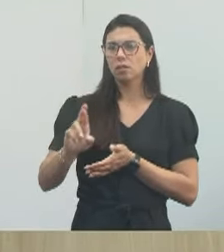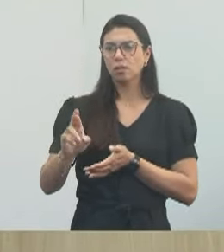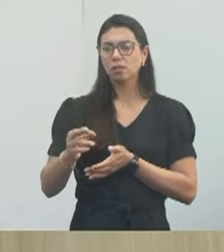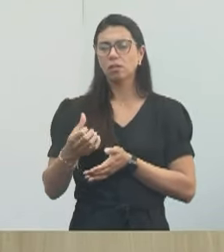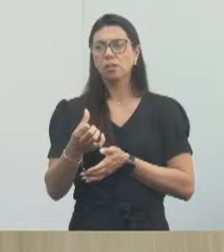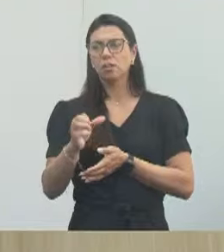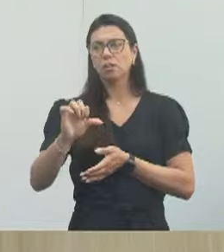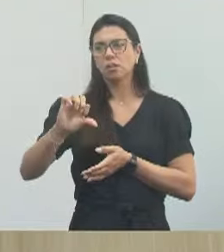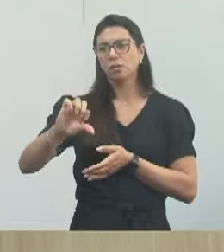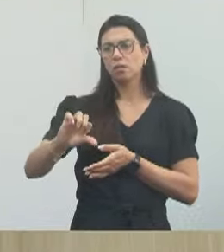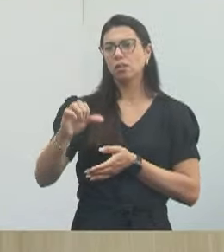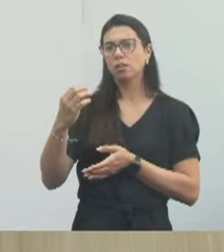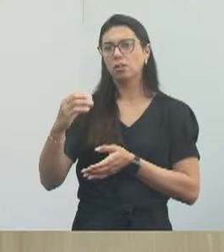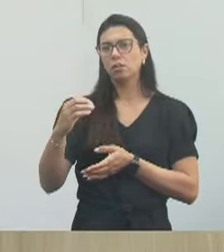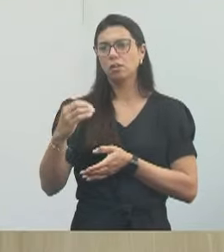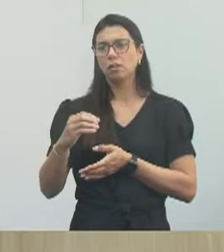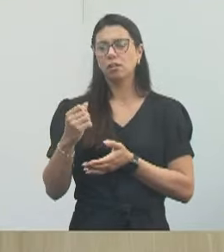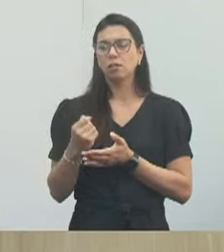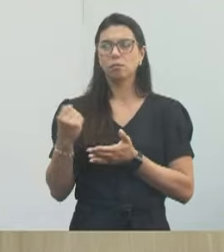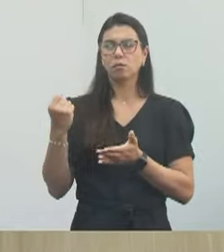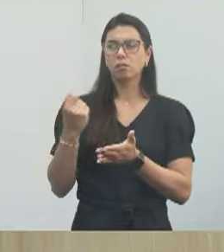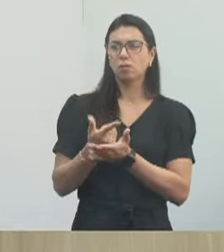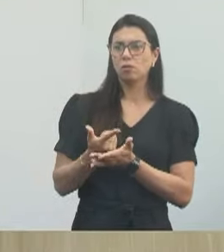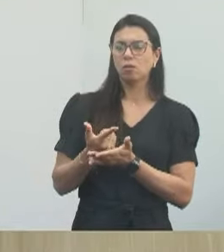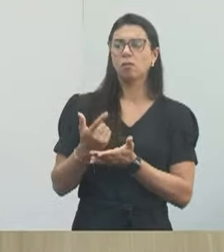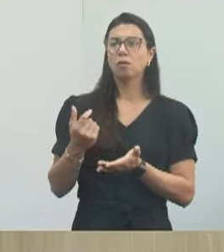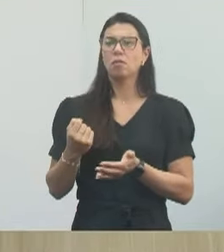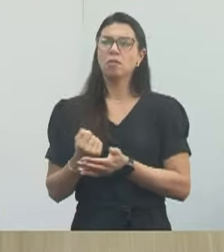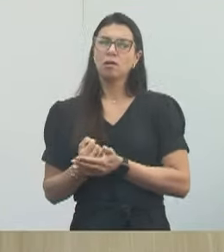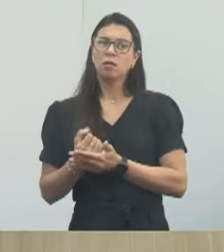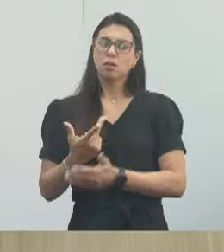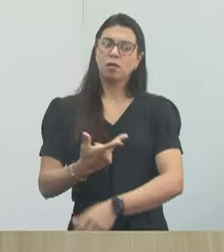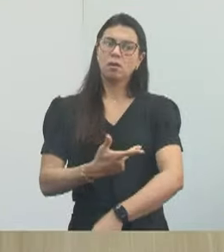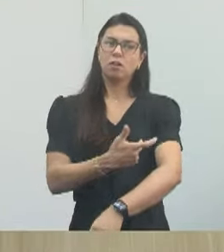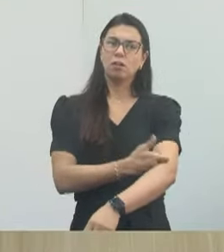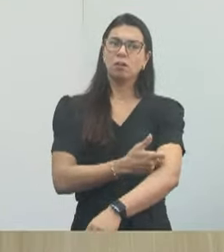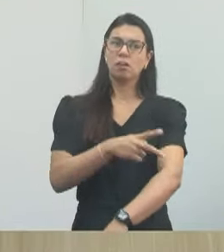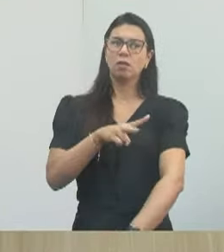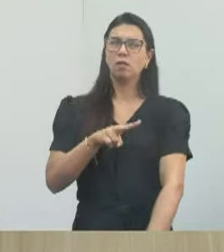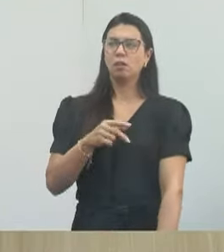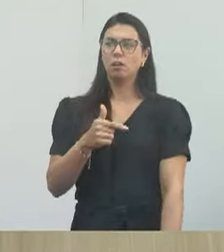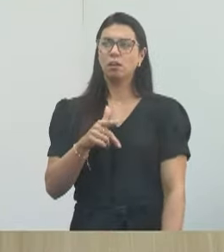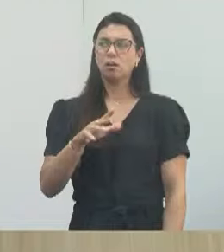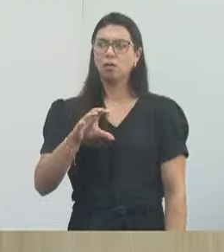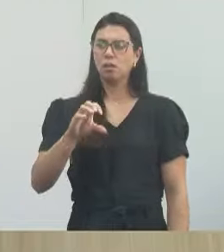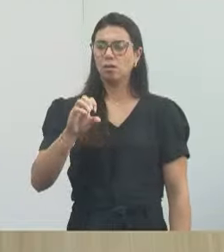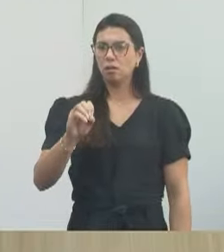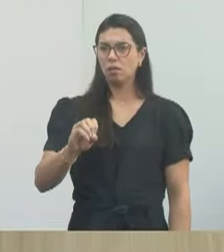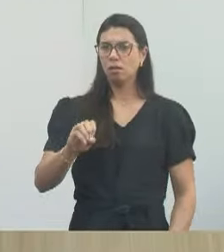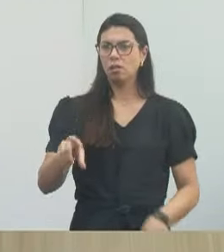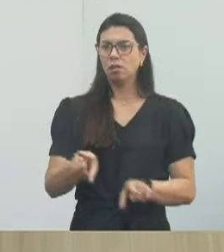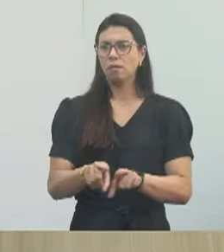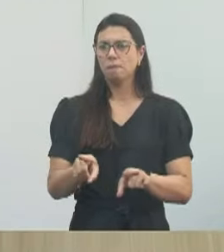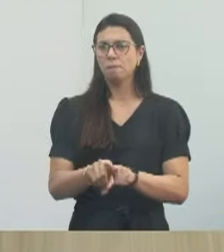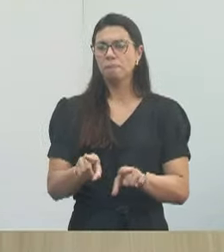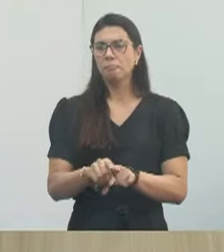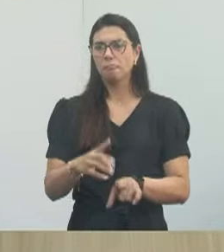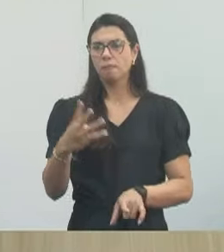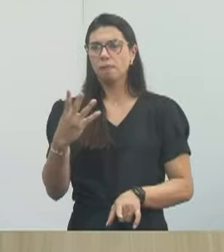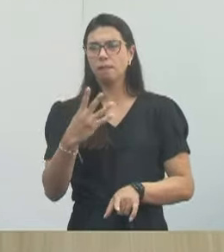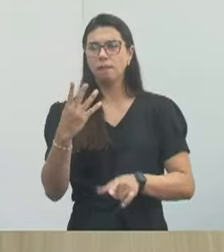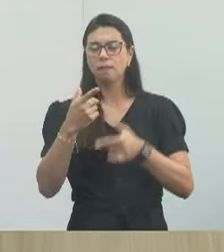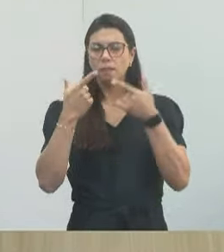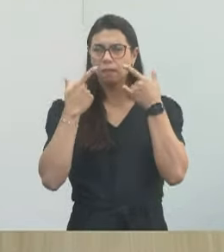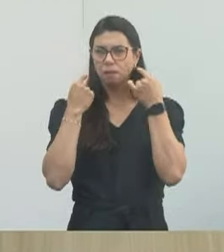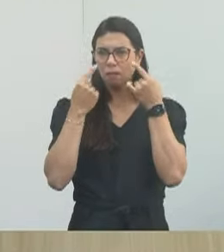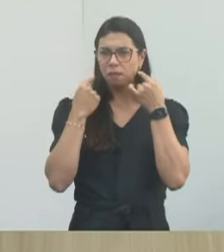e69 para a compra de vacinas V10 e quádrupla felina e considerando que